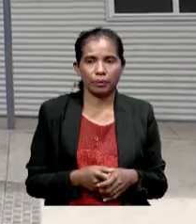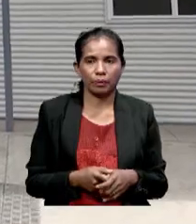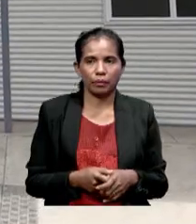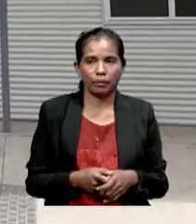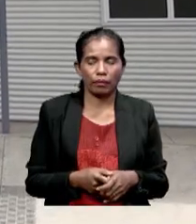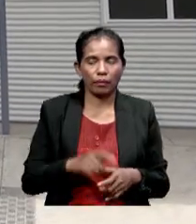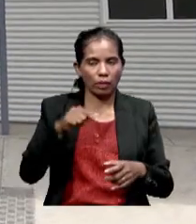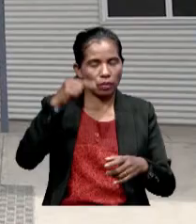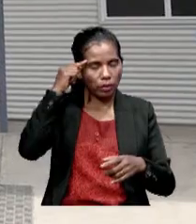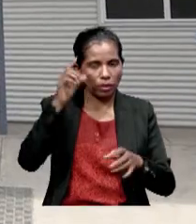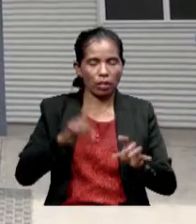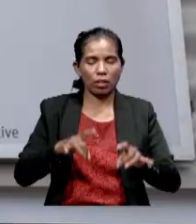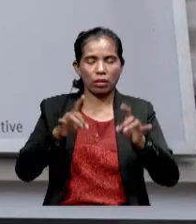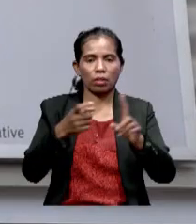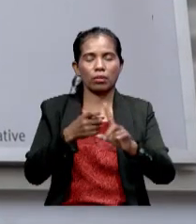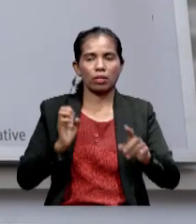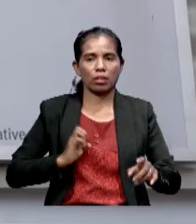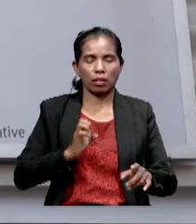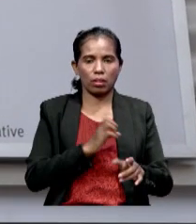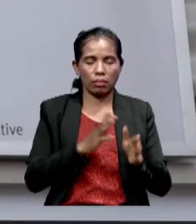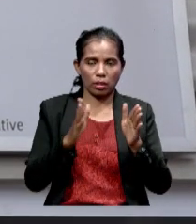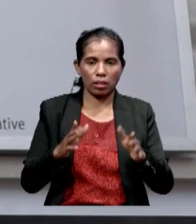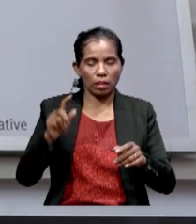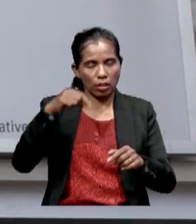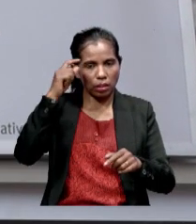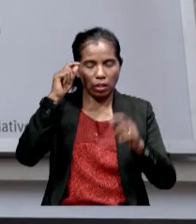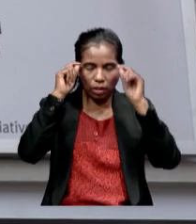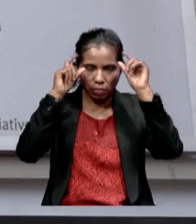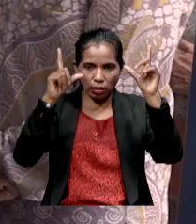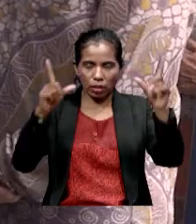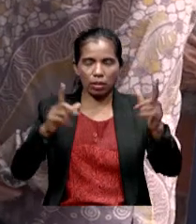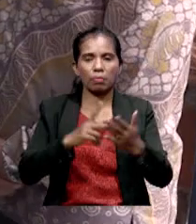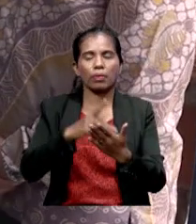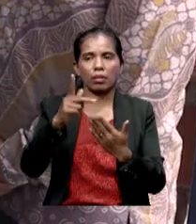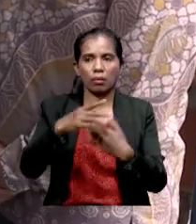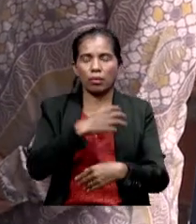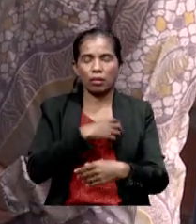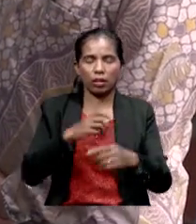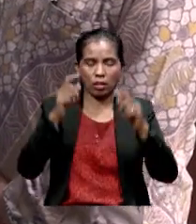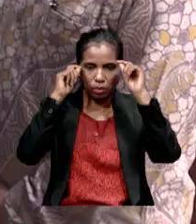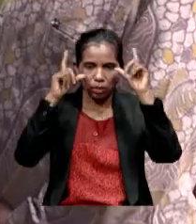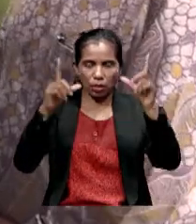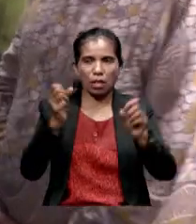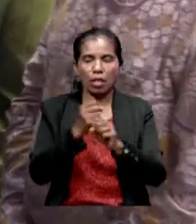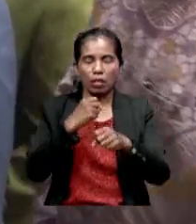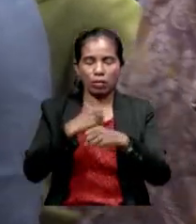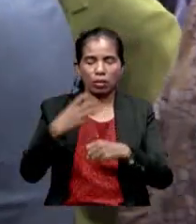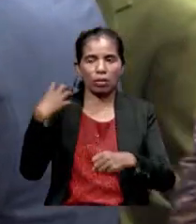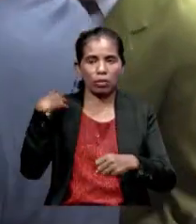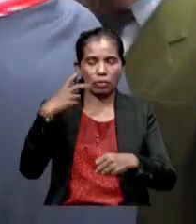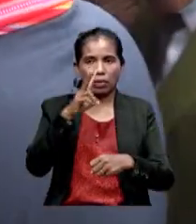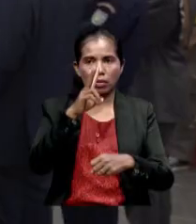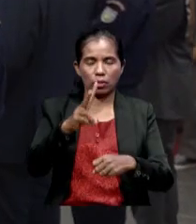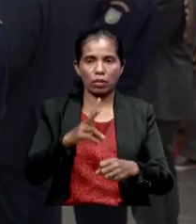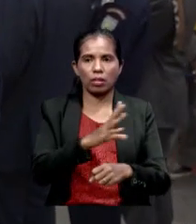Governo Australia li husini embaixada de Timor Leste e a programa de desenvolvimento polícia Timor Leste haritan edifício rua ba instituição polícia nacional